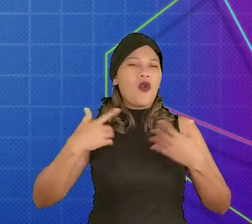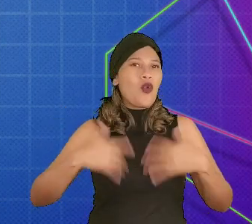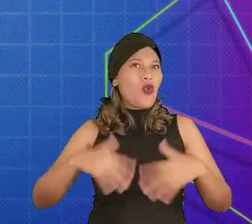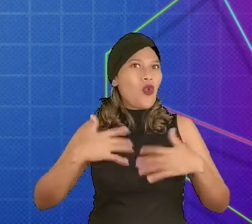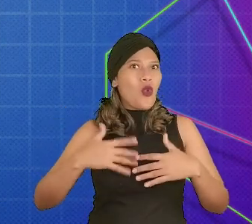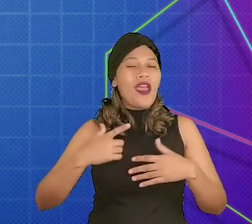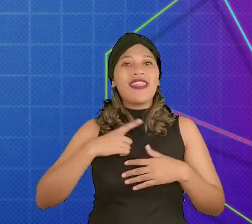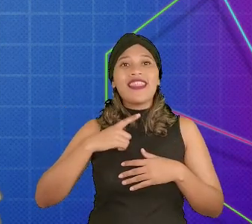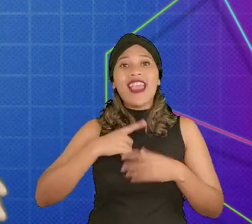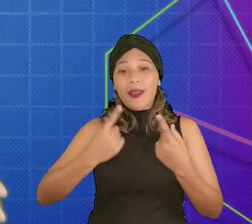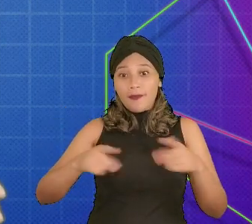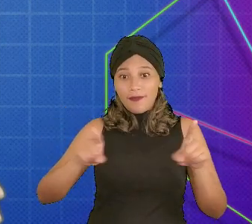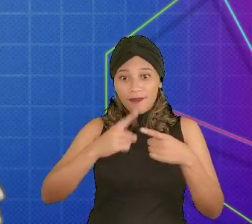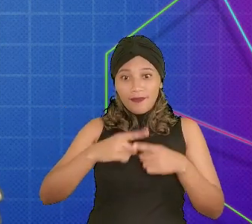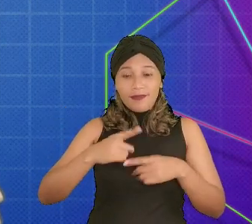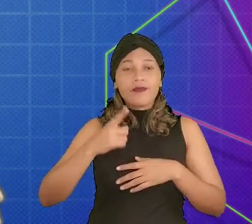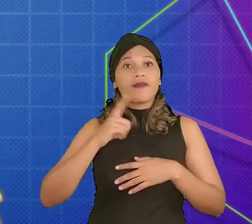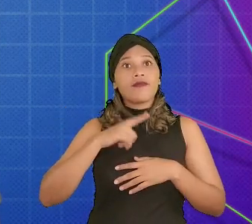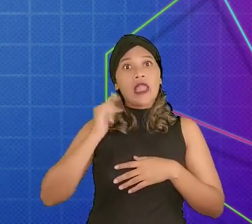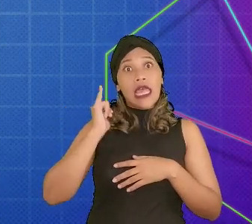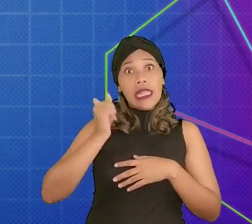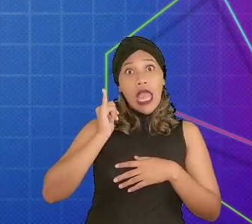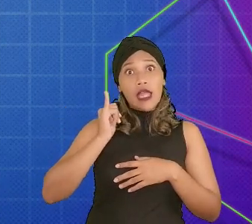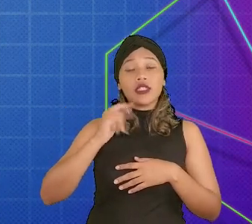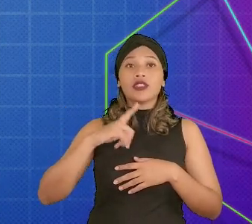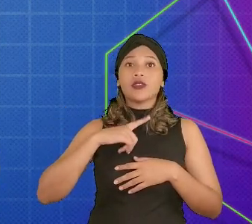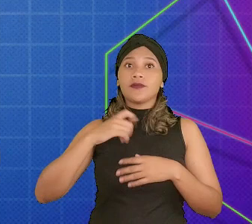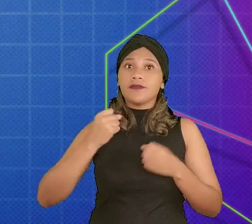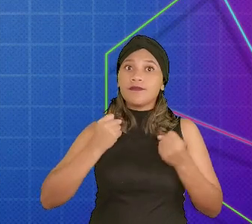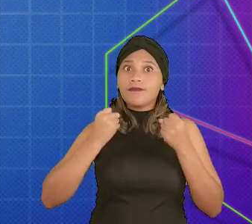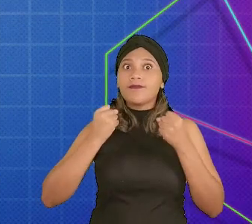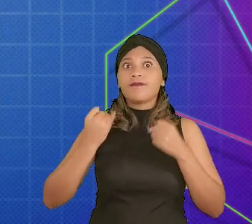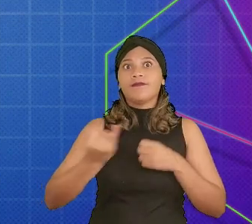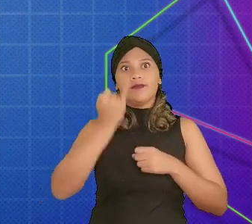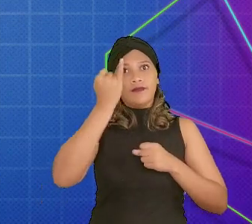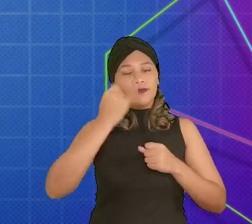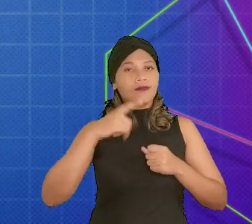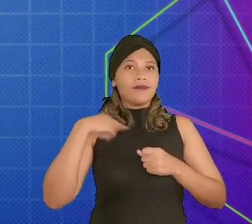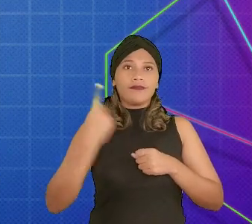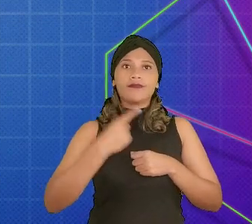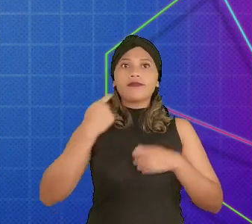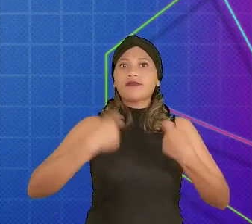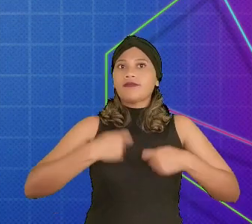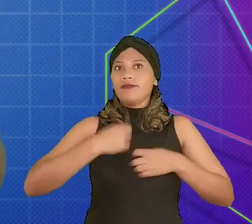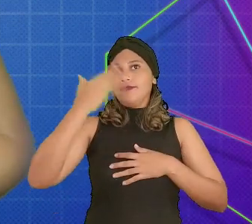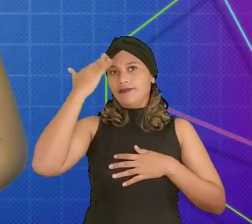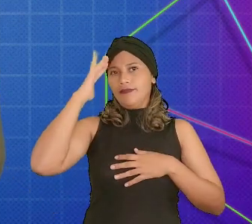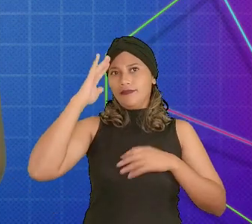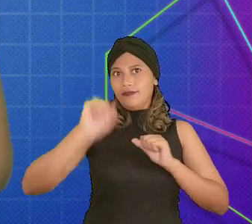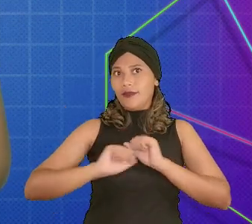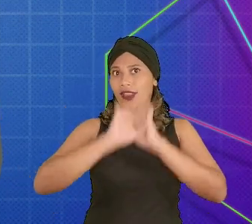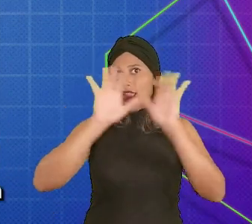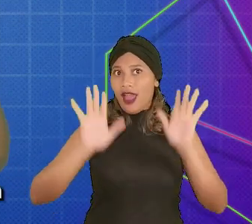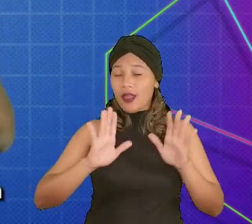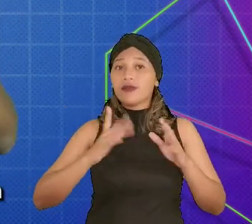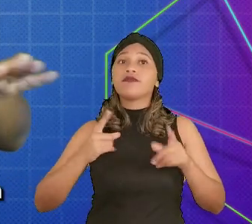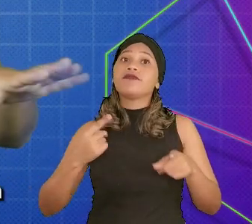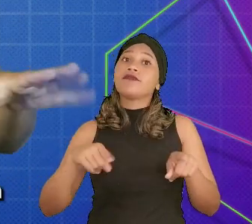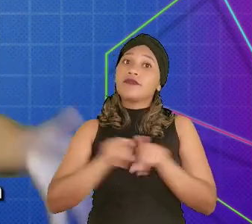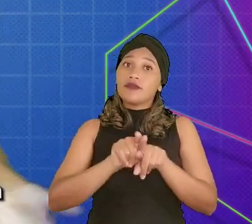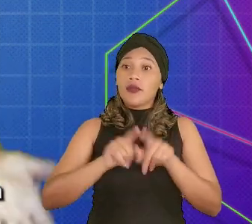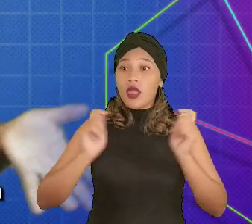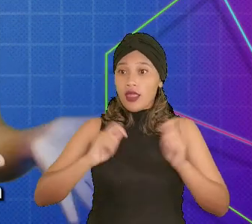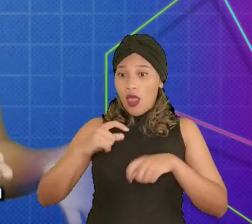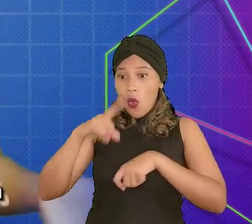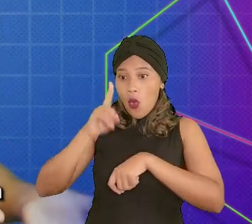certo? A trilha sonora é um elemento narrativo extremamente importante que a gente precisa entender, porque ela